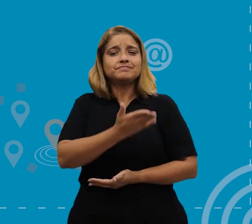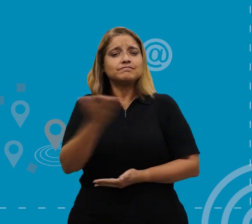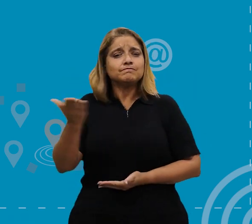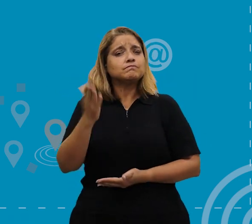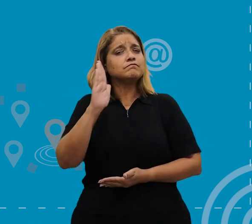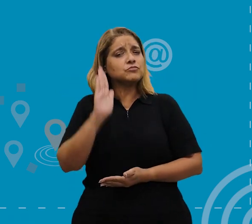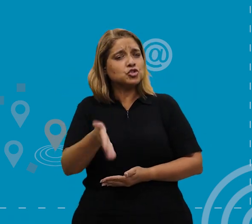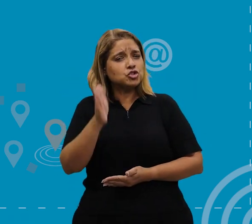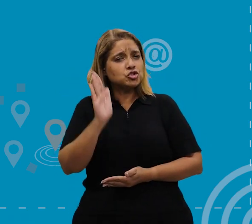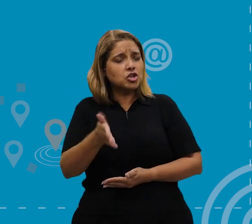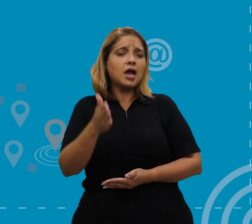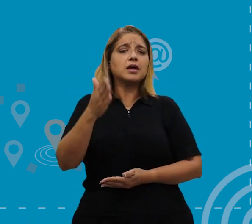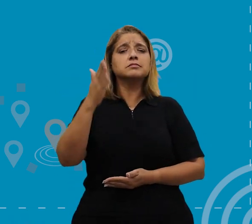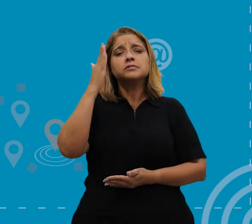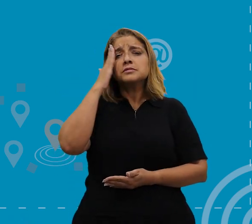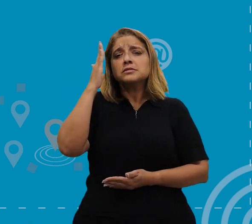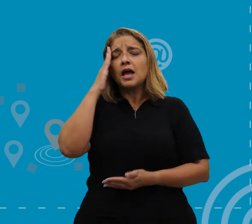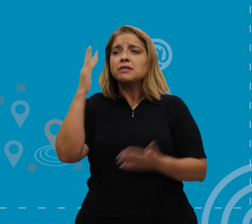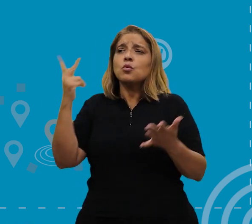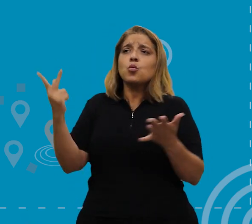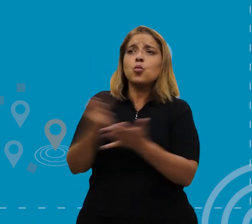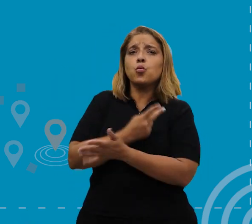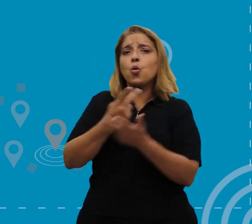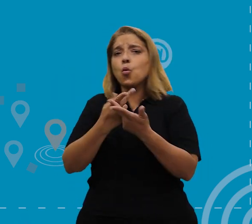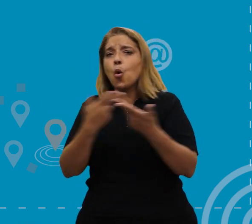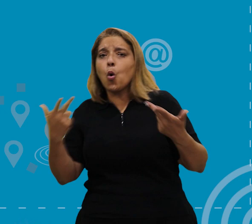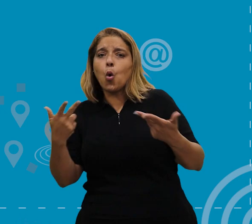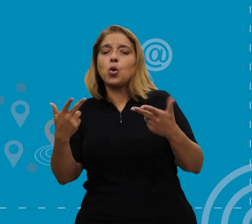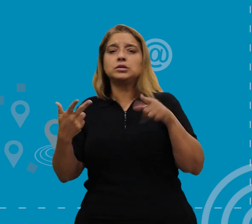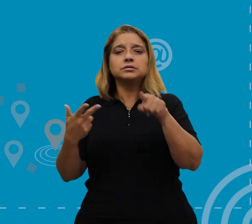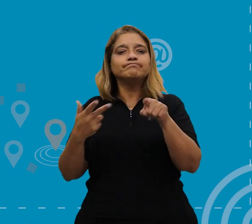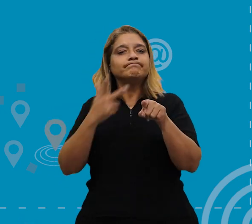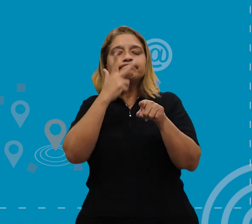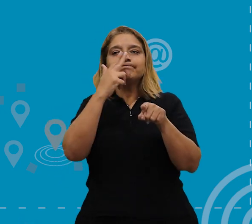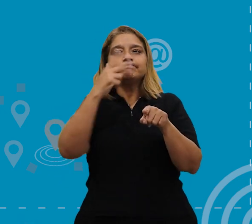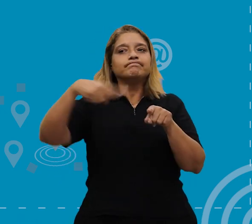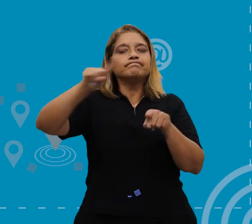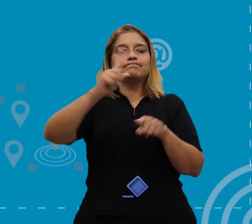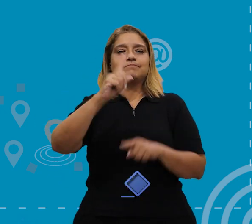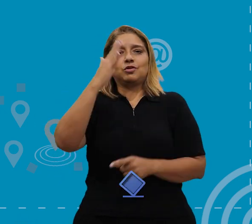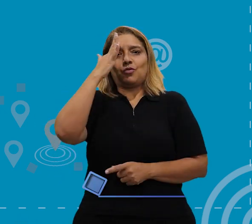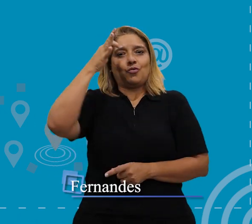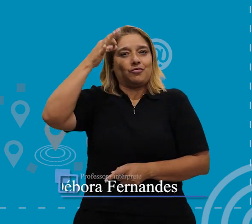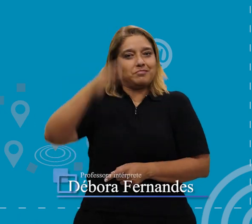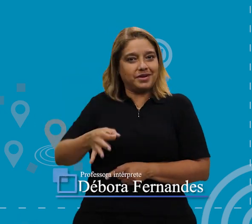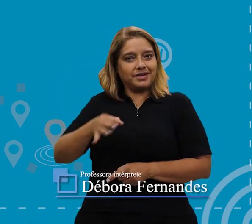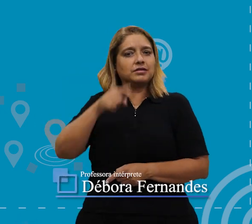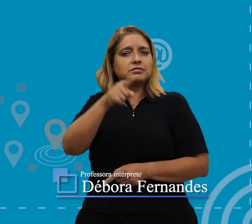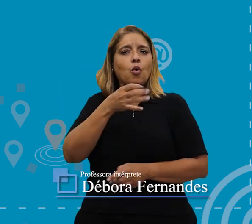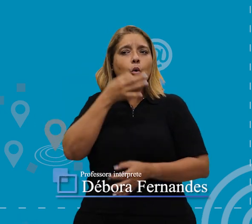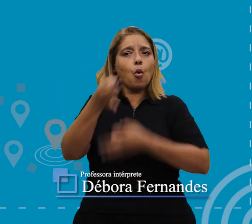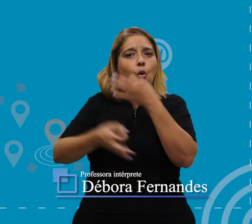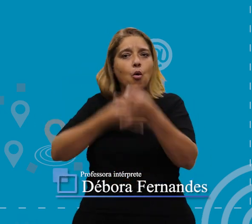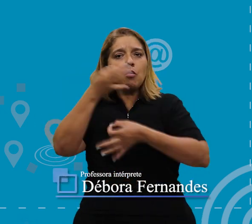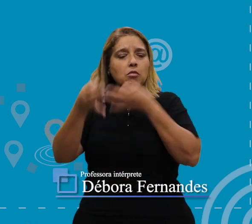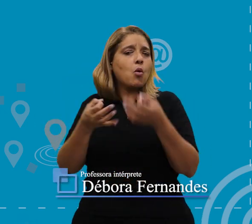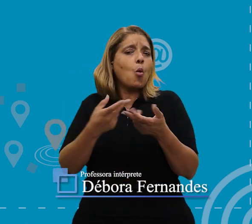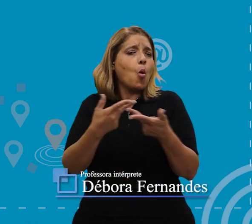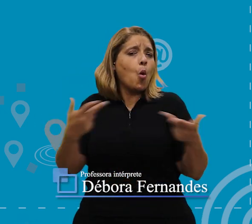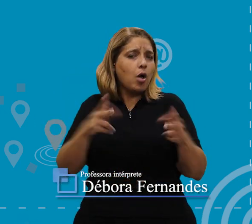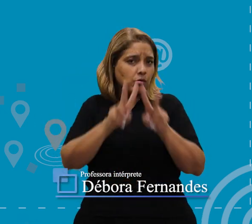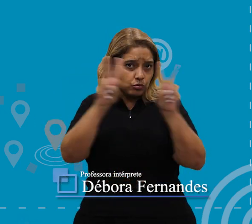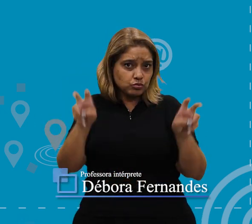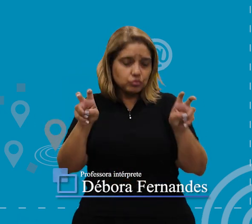já passou por alguma situação na qual não foi bem compreendido ao dar a sua opinião sobre